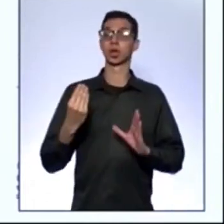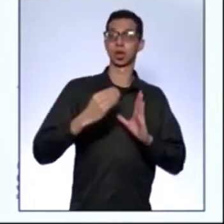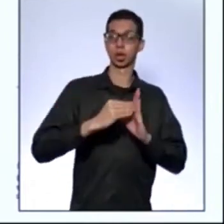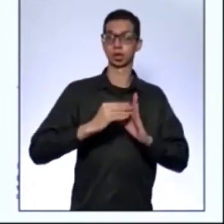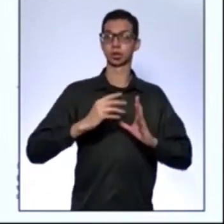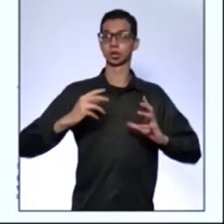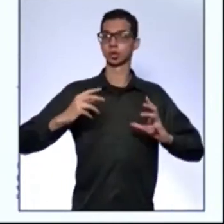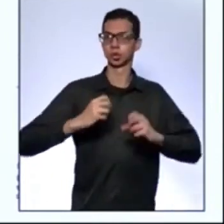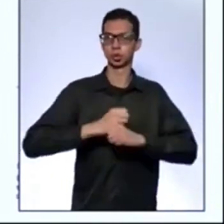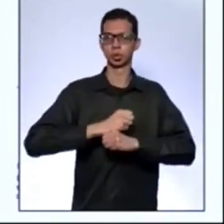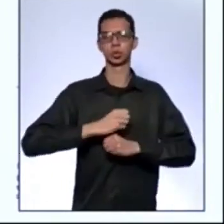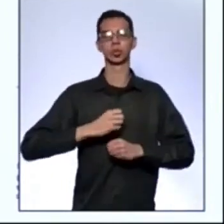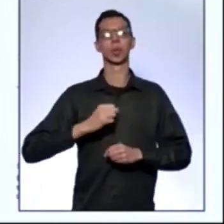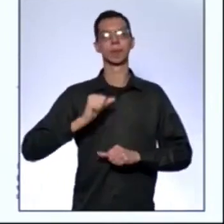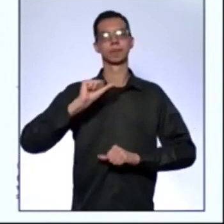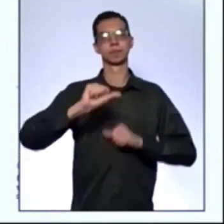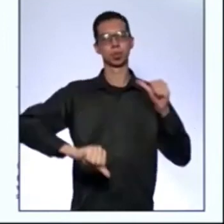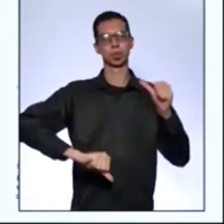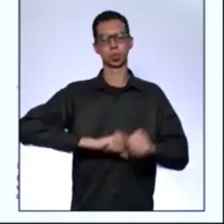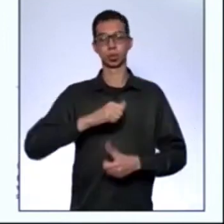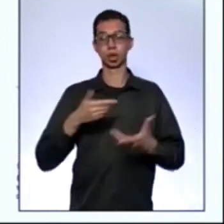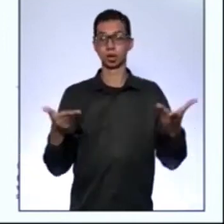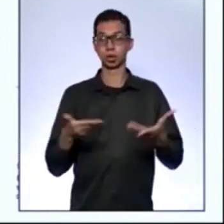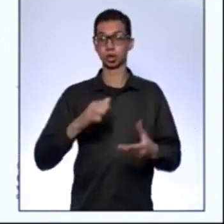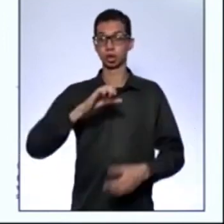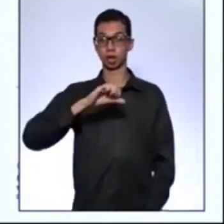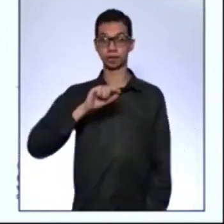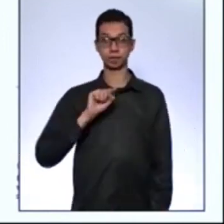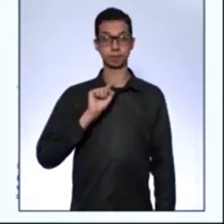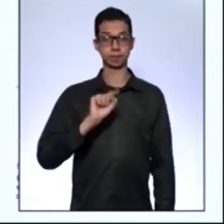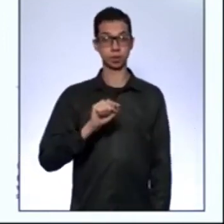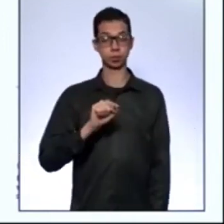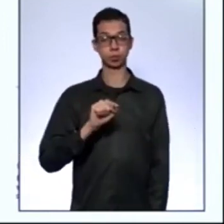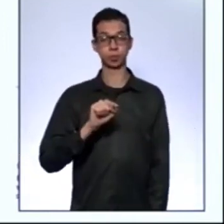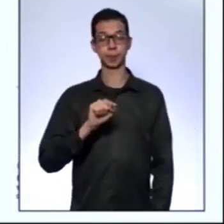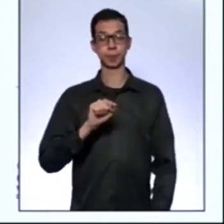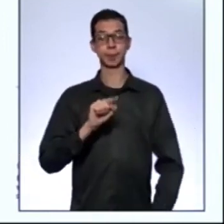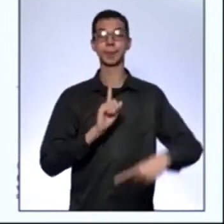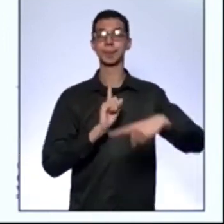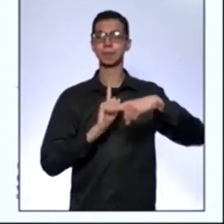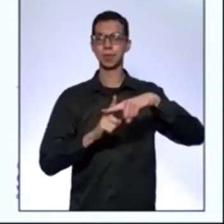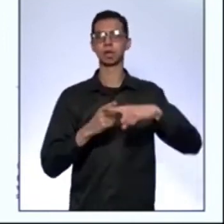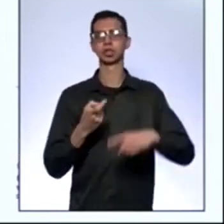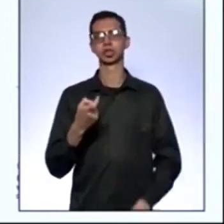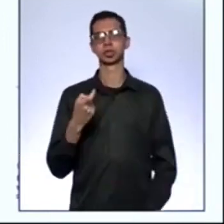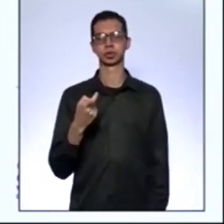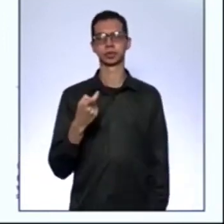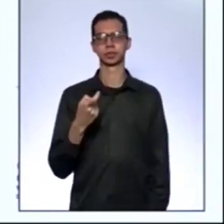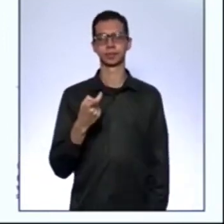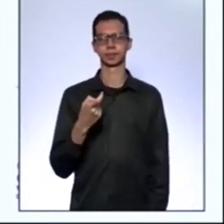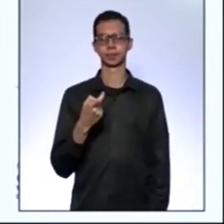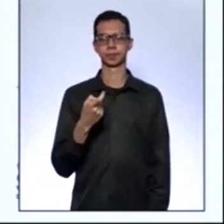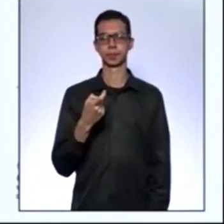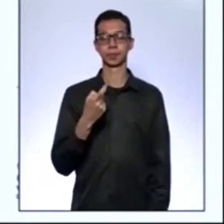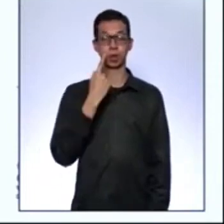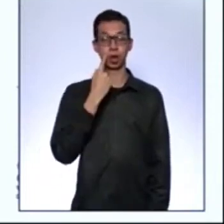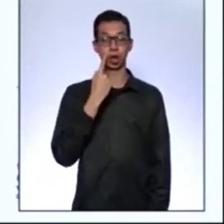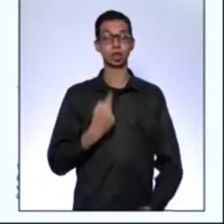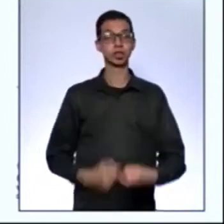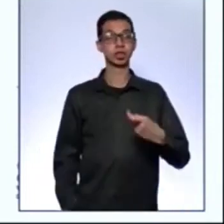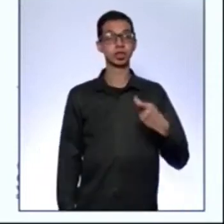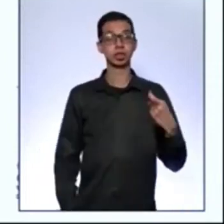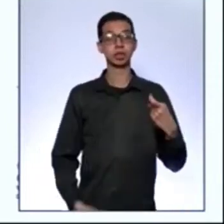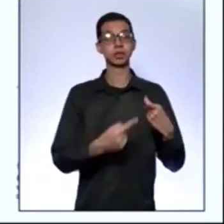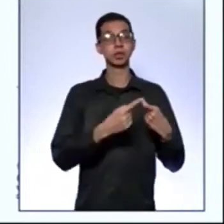mudei o total agora tenho 9000 mais x9000 mais x o X é